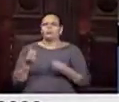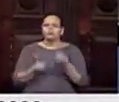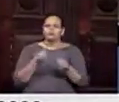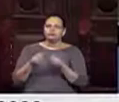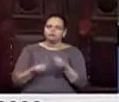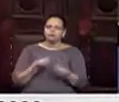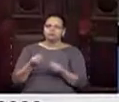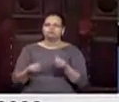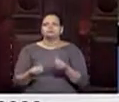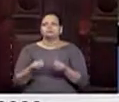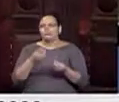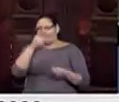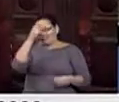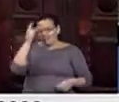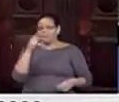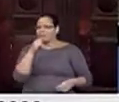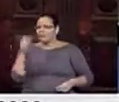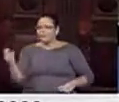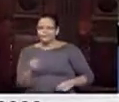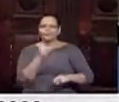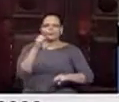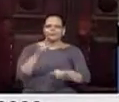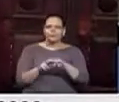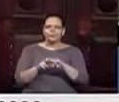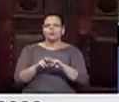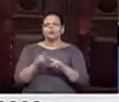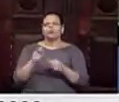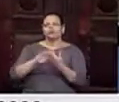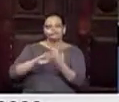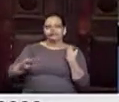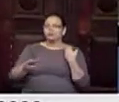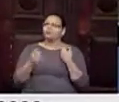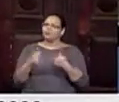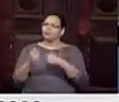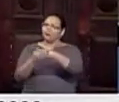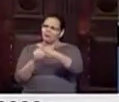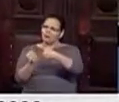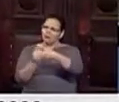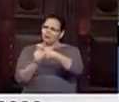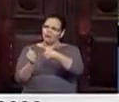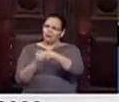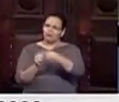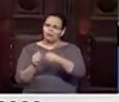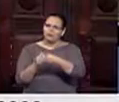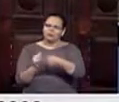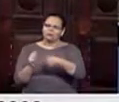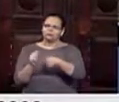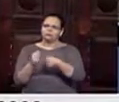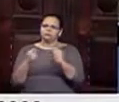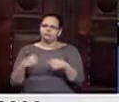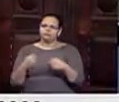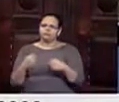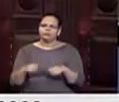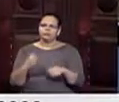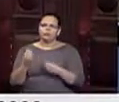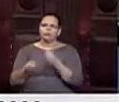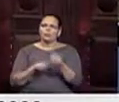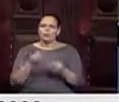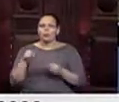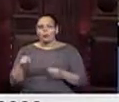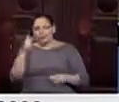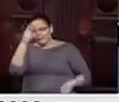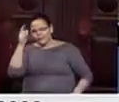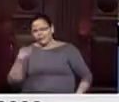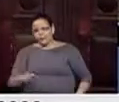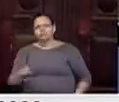prender essas pessoas ou excluir eliminar tem que ter carinho tem que dar alternativas têm que ter formas de recuperar